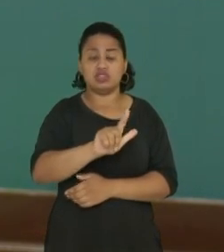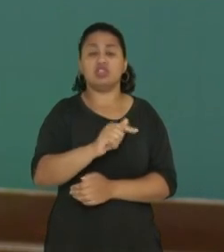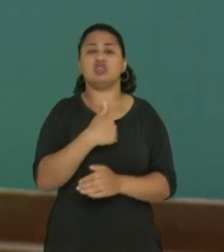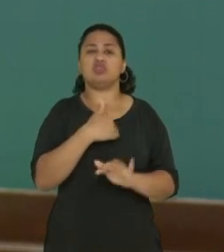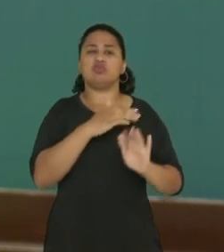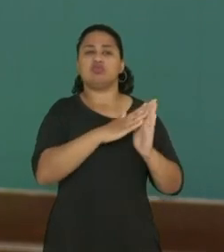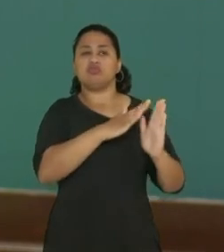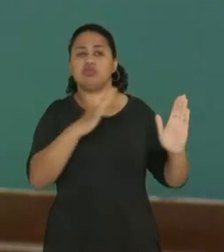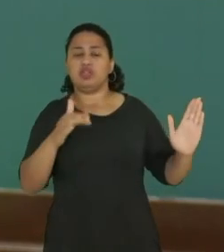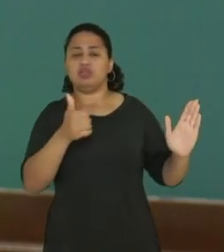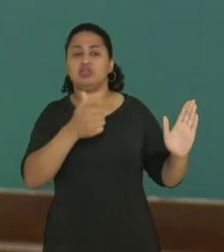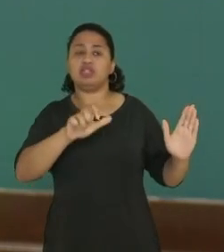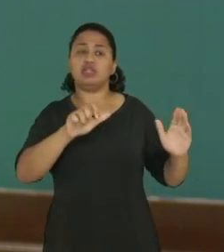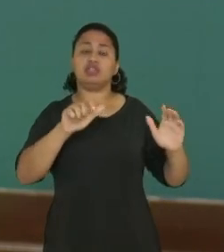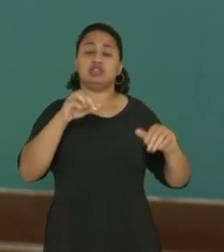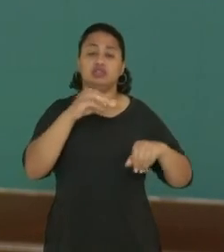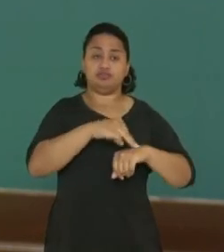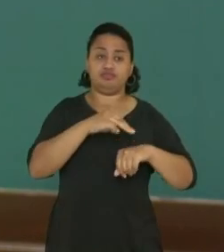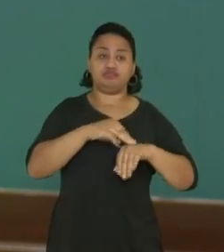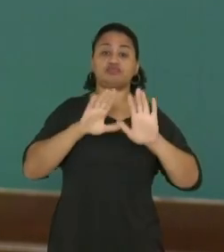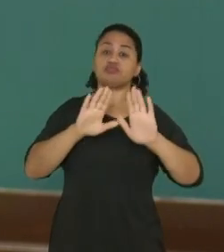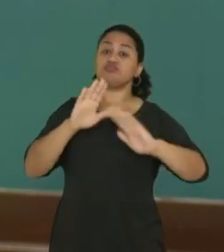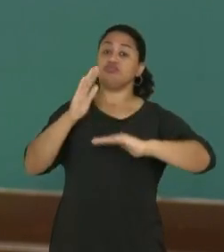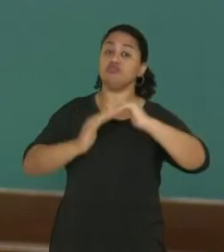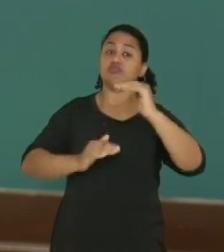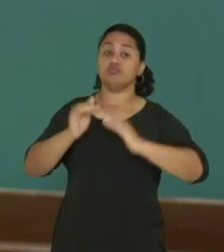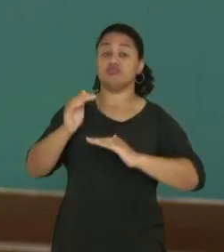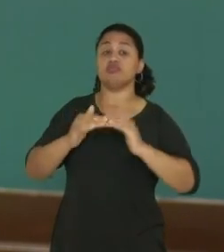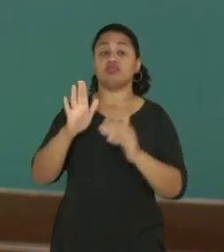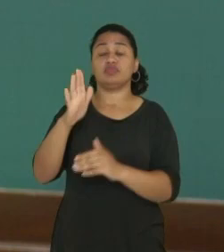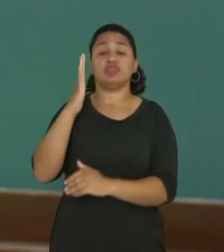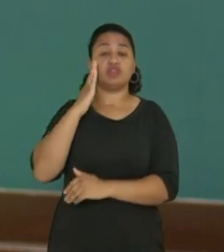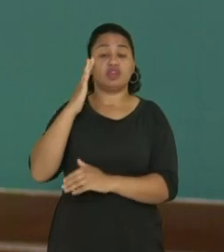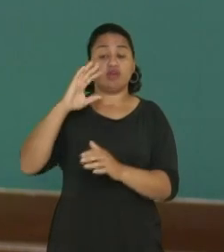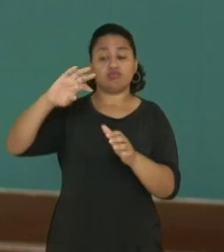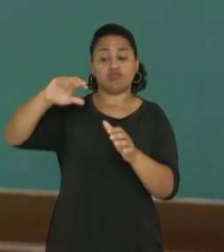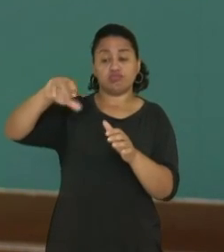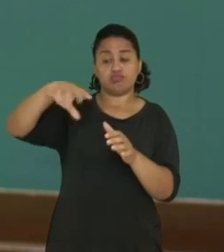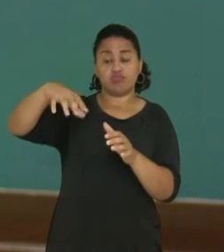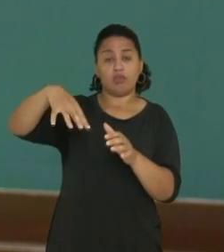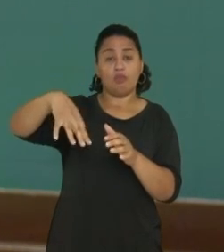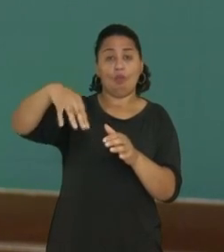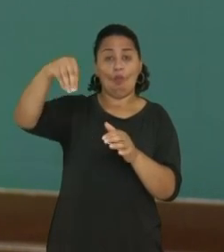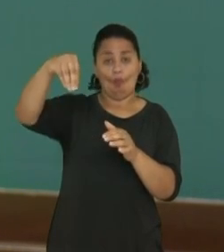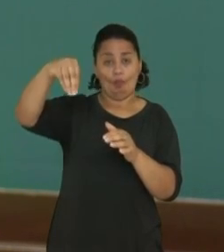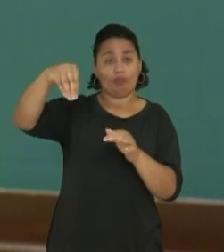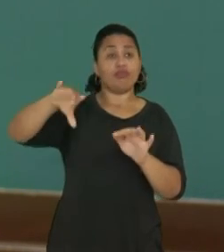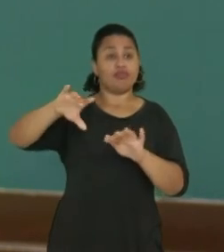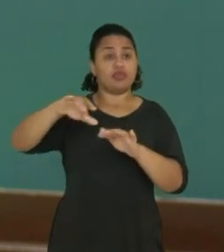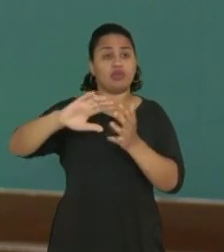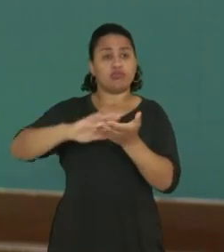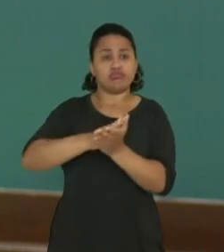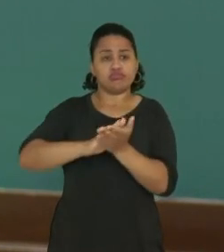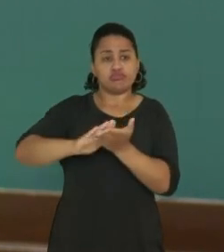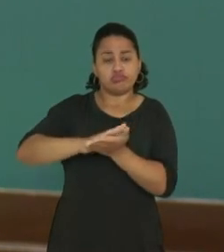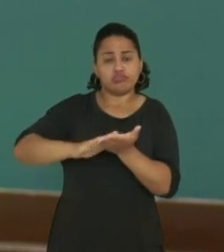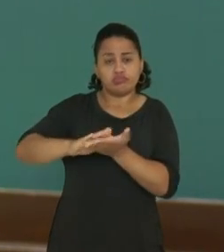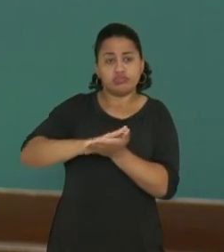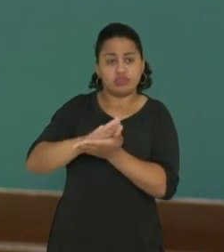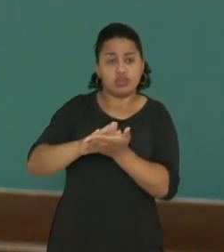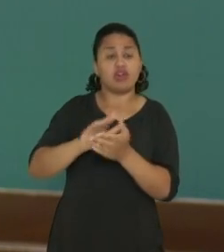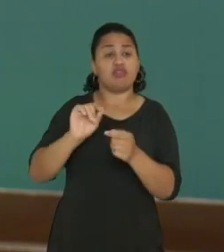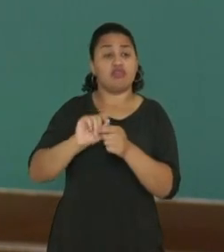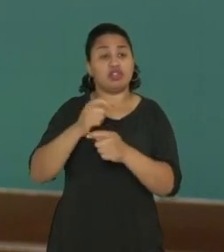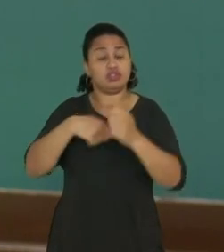15 minutos, tá? E na prática ali, ó, sabendo, né, que manter a torneira fechada ao ensaboar a louça gera